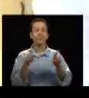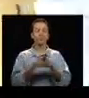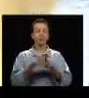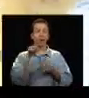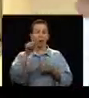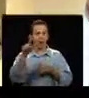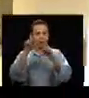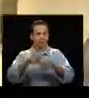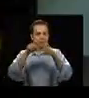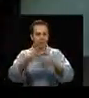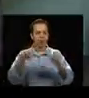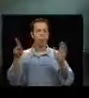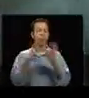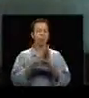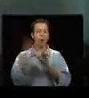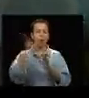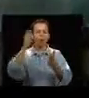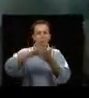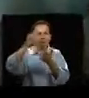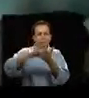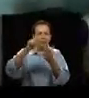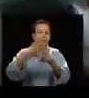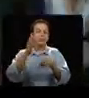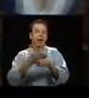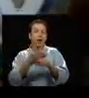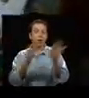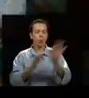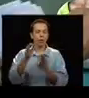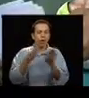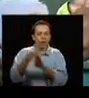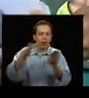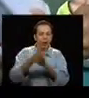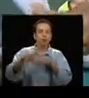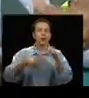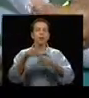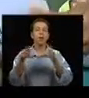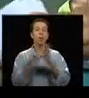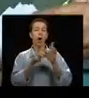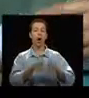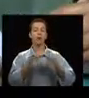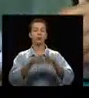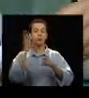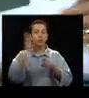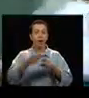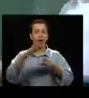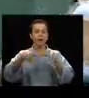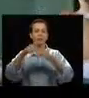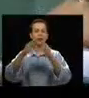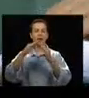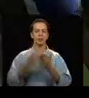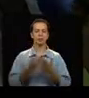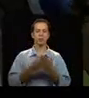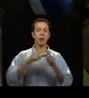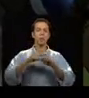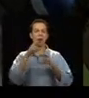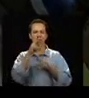itinerante. Então, lá na roça, a equipe itinerante corrige atividades, dá orientações, trabalha com a questão da agricultura,